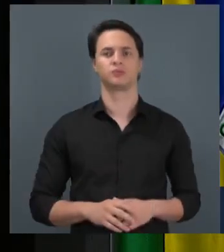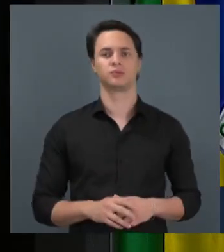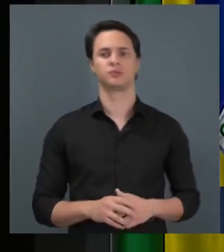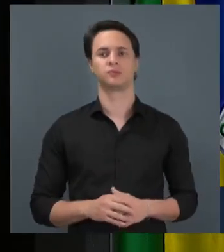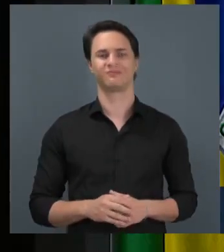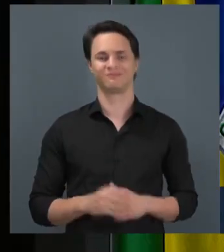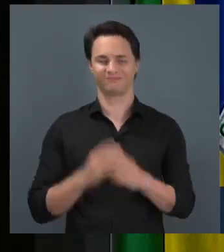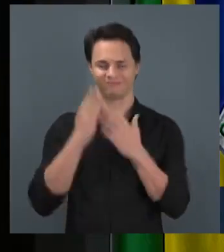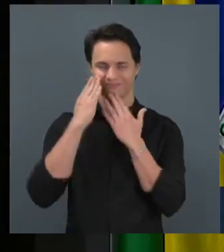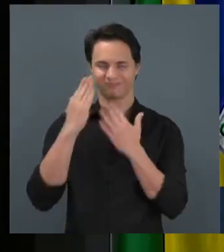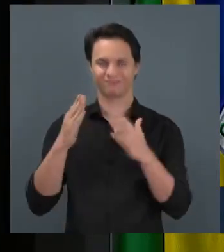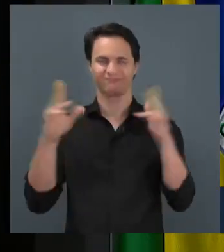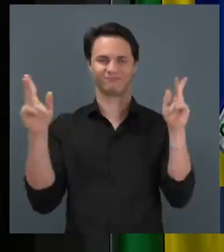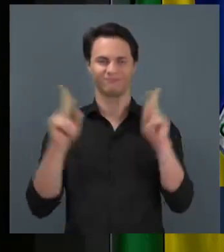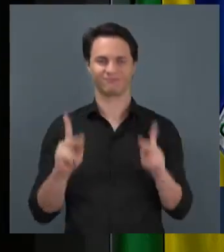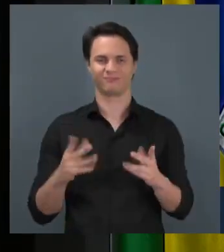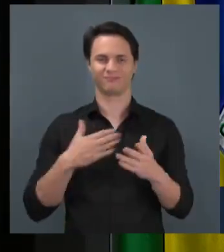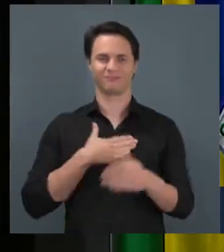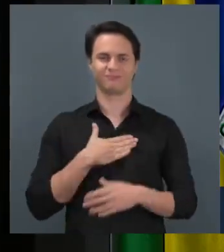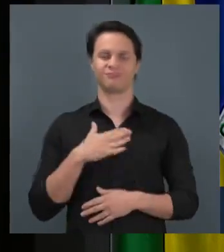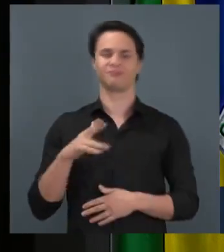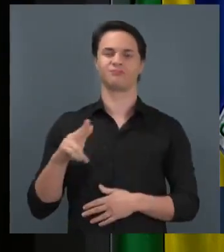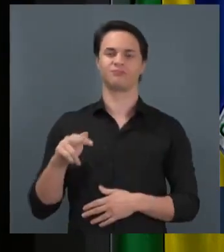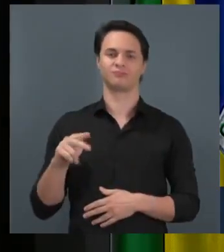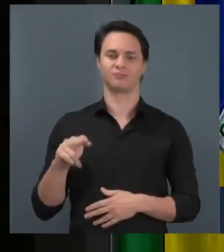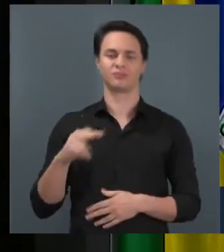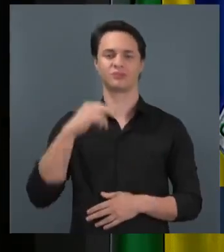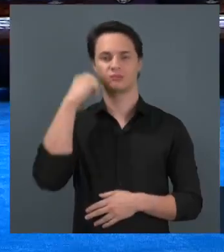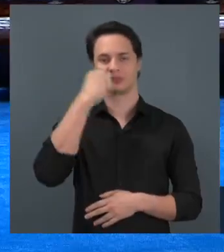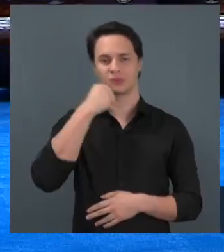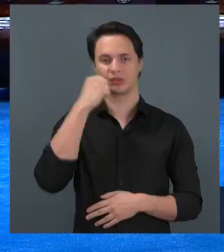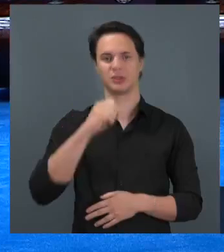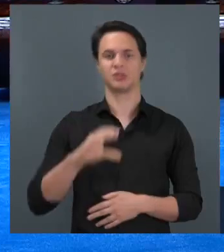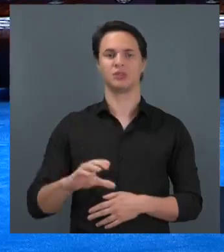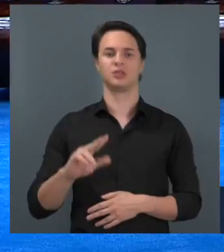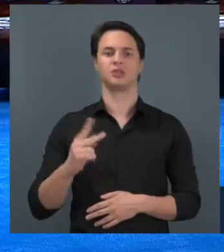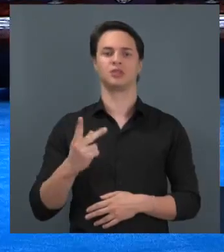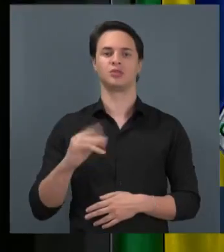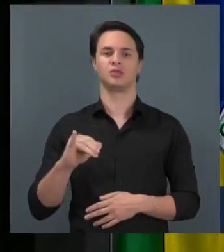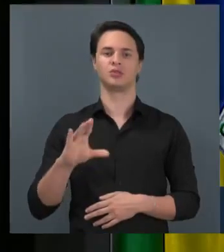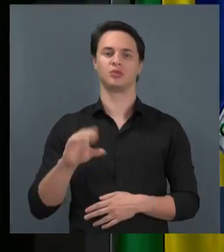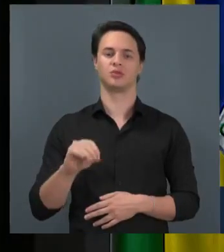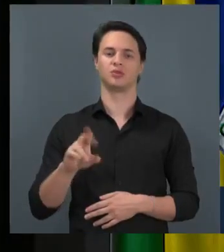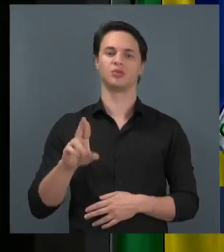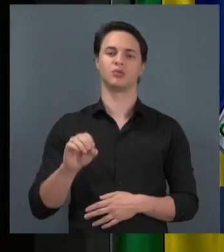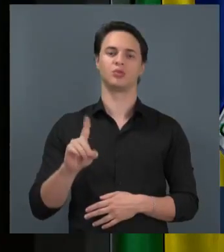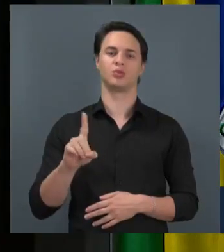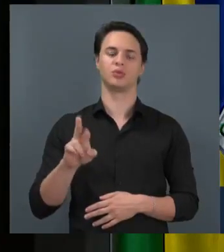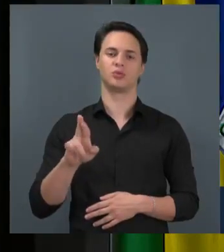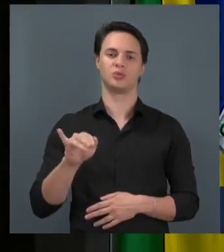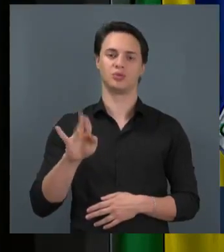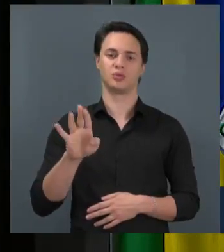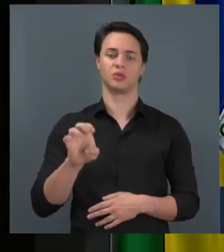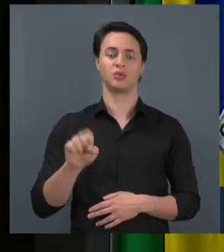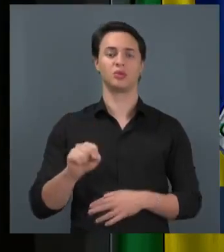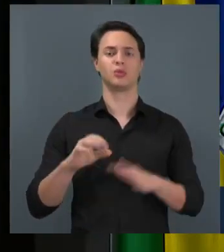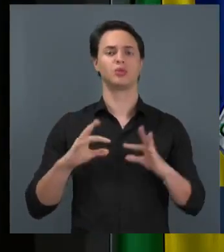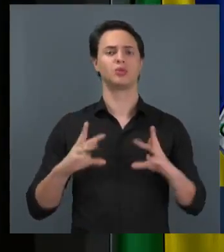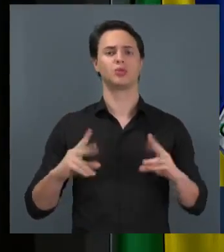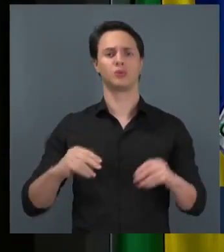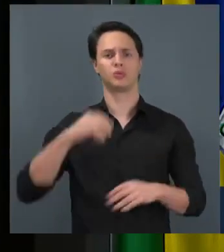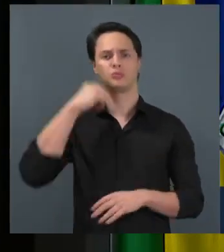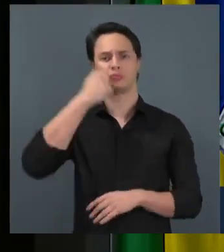Muito obrigado, paz e bem, meu querido irmão, senador Chico Rodrigues, a todos os